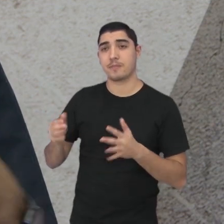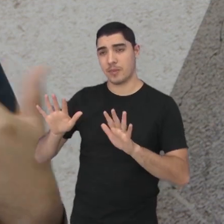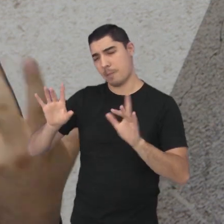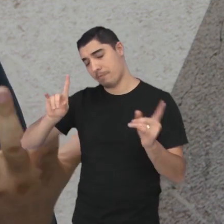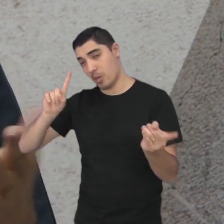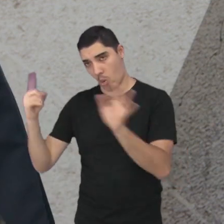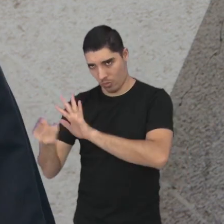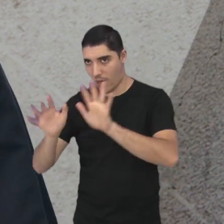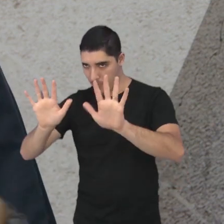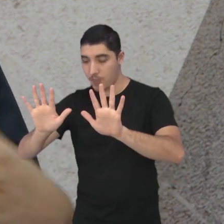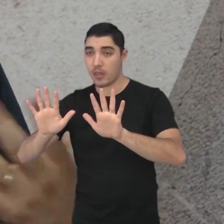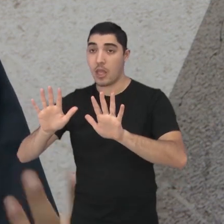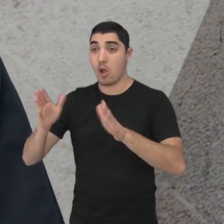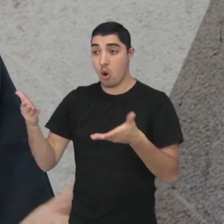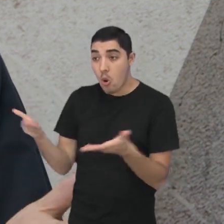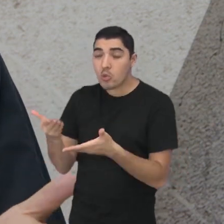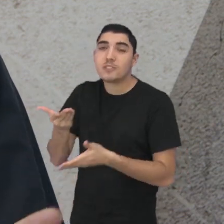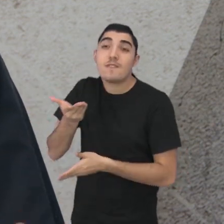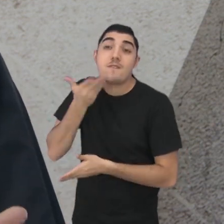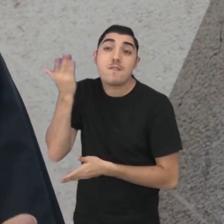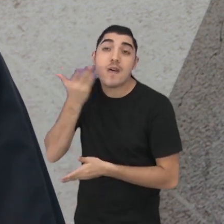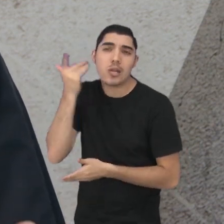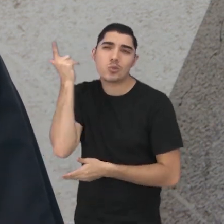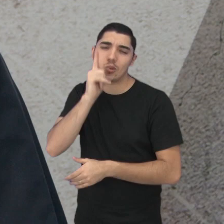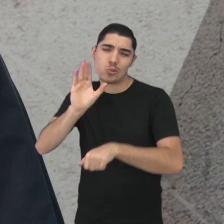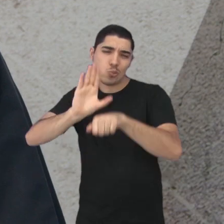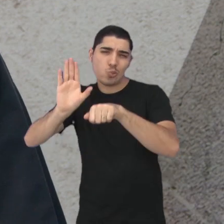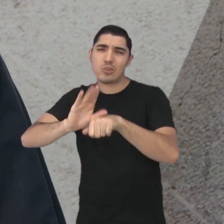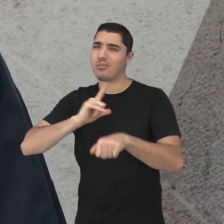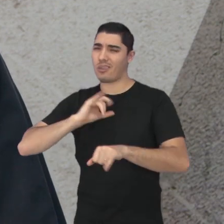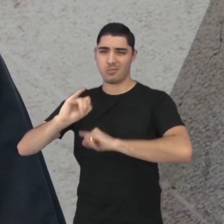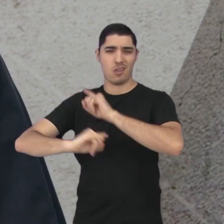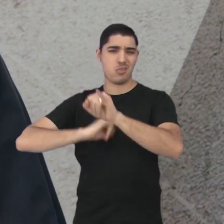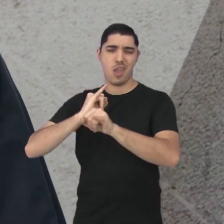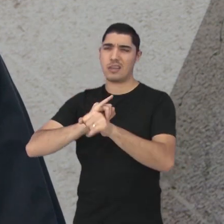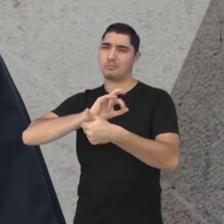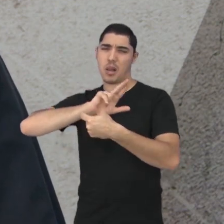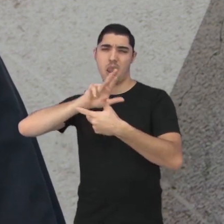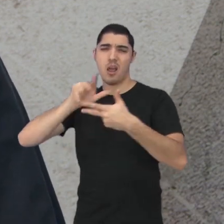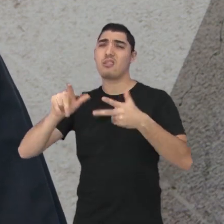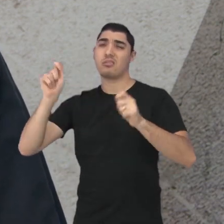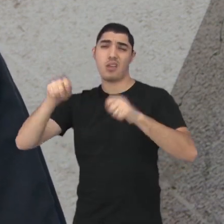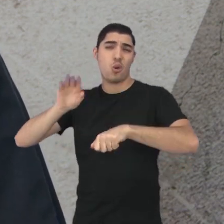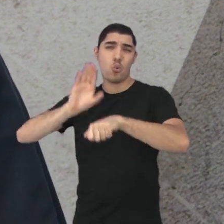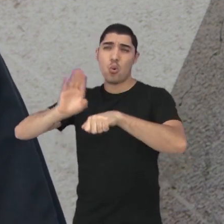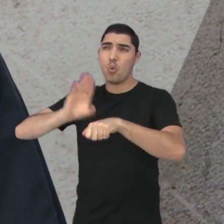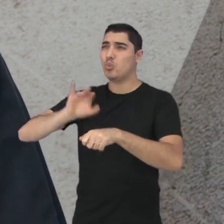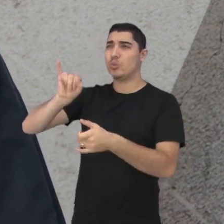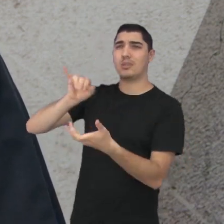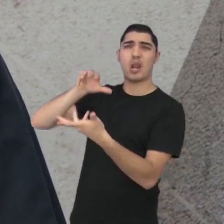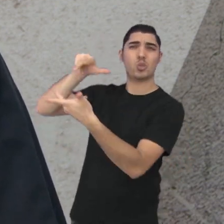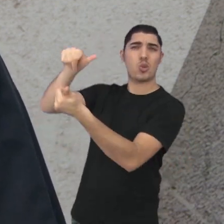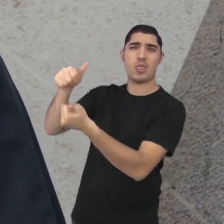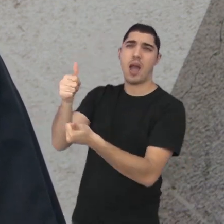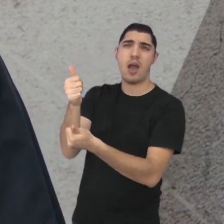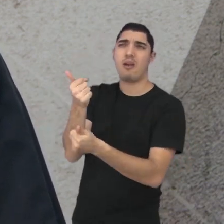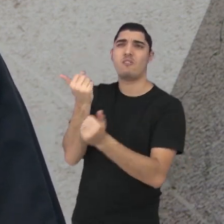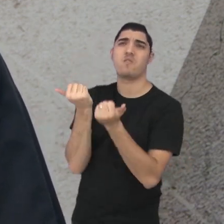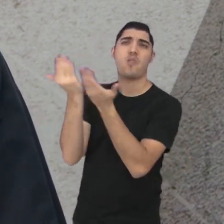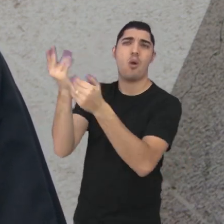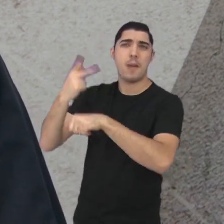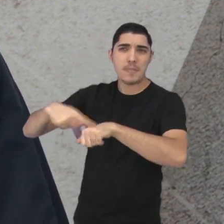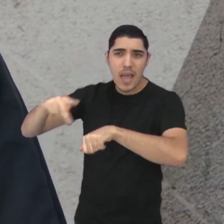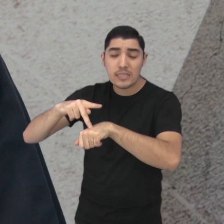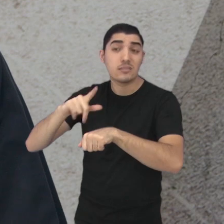Na realidade, pelo contrário, existe muita facilidade hoje para você conseguir informação. Hoje tem internet, você consegue acessar cursos internacionais, você